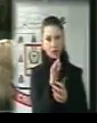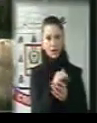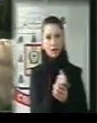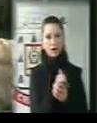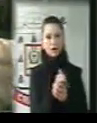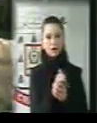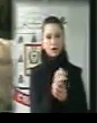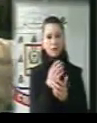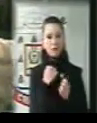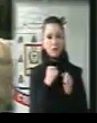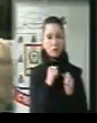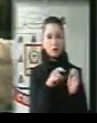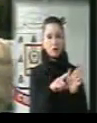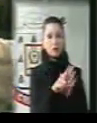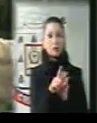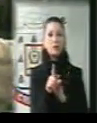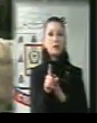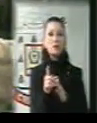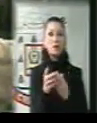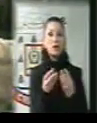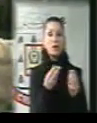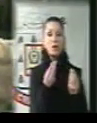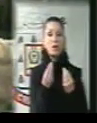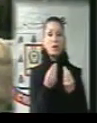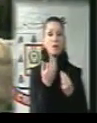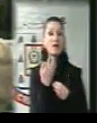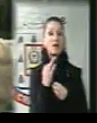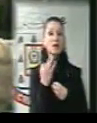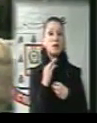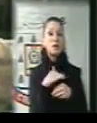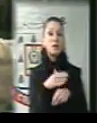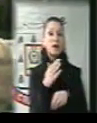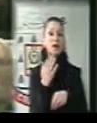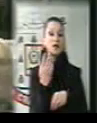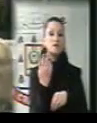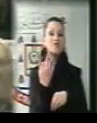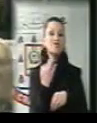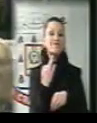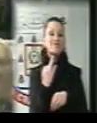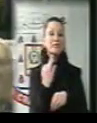E posso perguntar para você qual é a dor mais doída que tem.